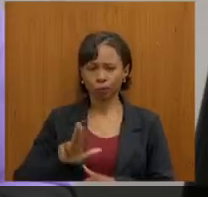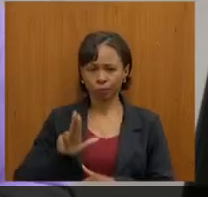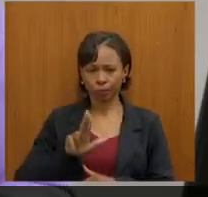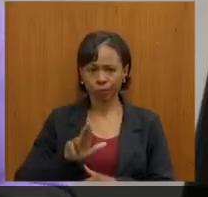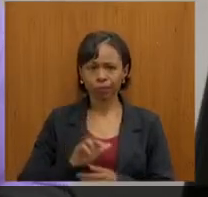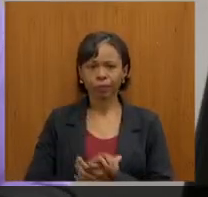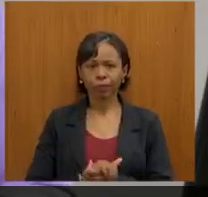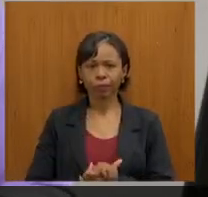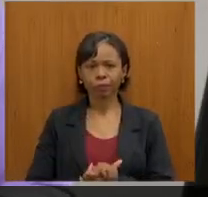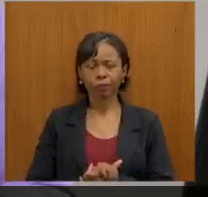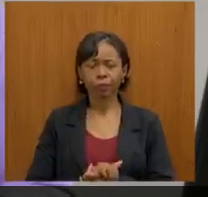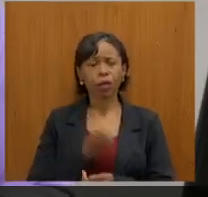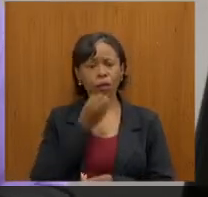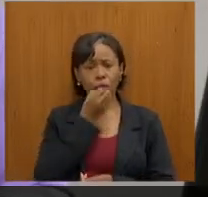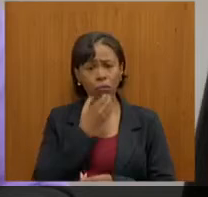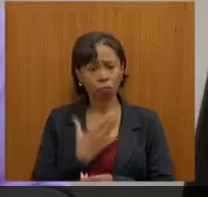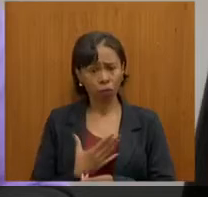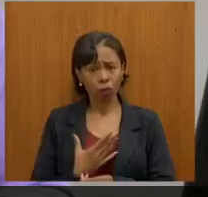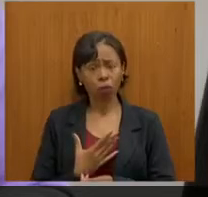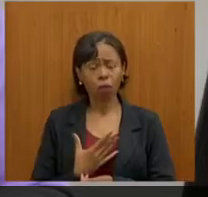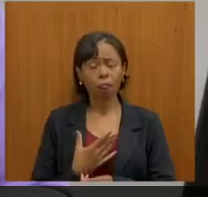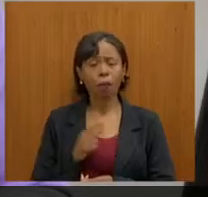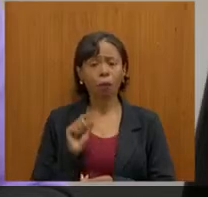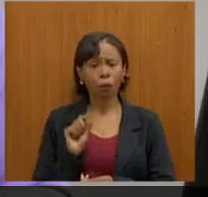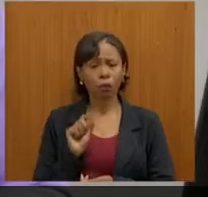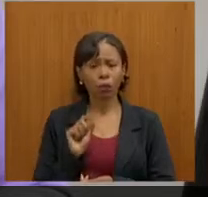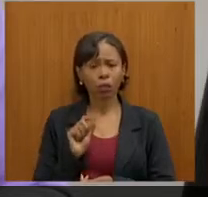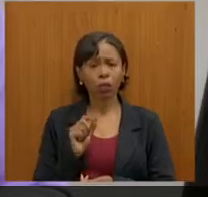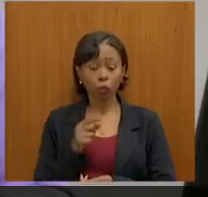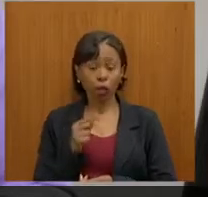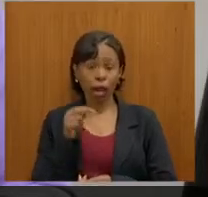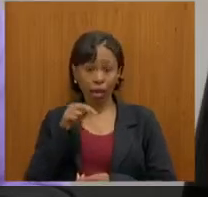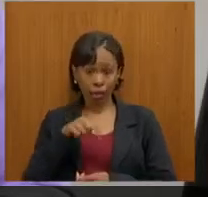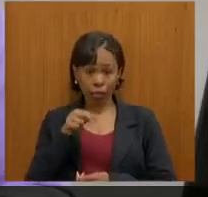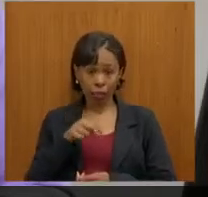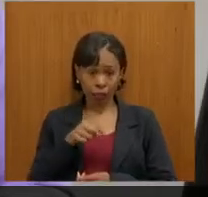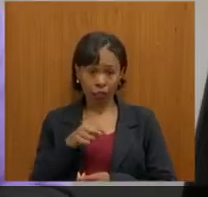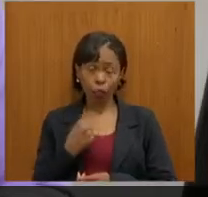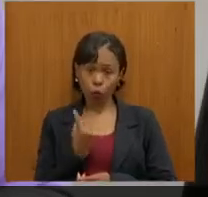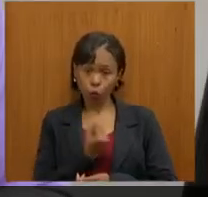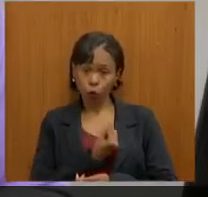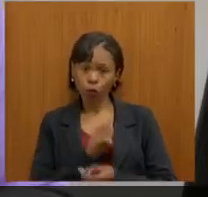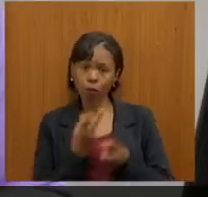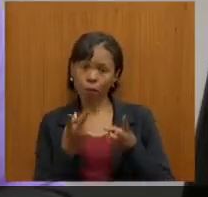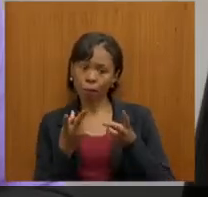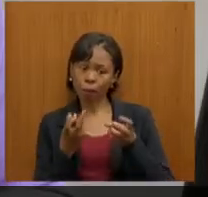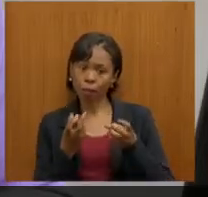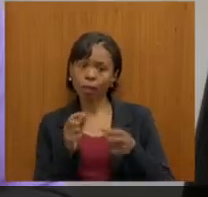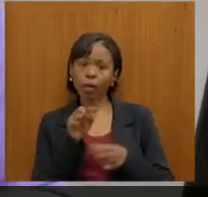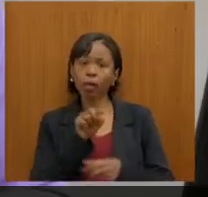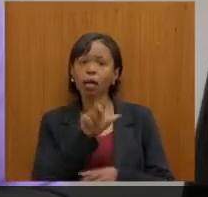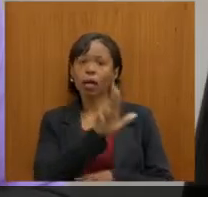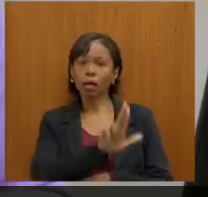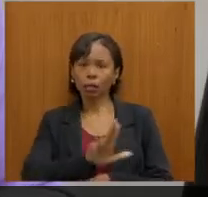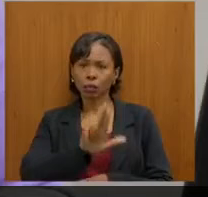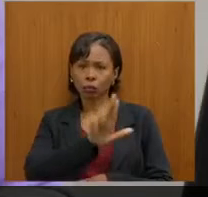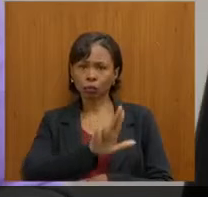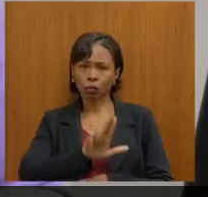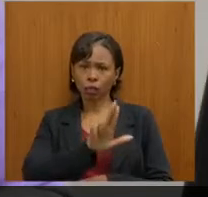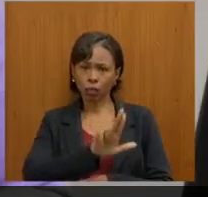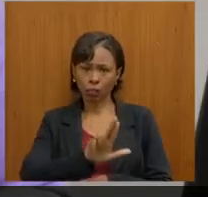é muito bom Sandra gente é perceber daqui que aí na região é de Uberlândia